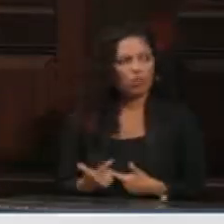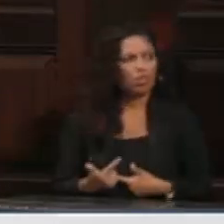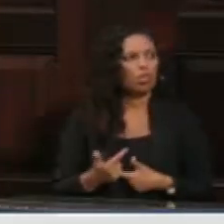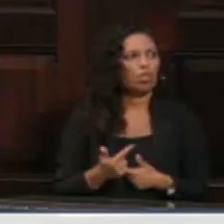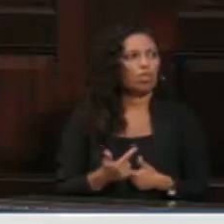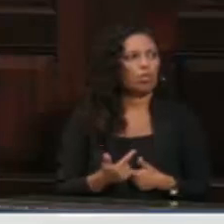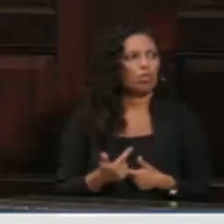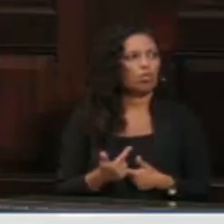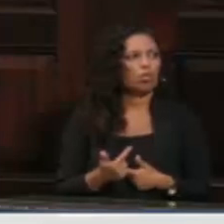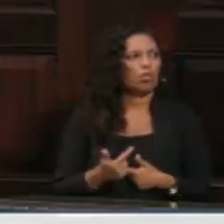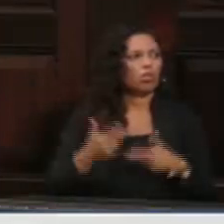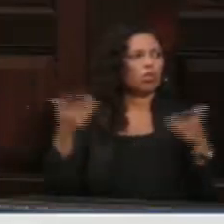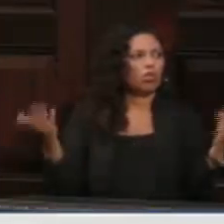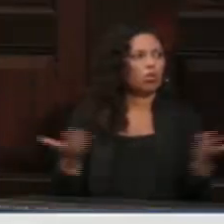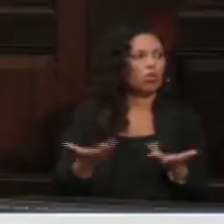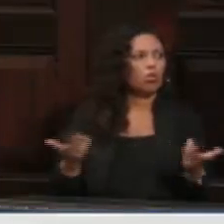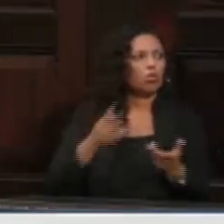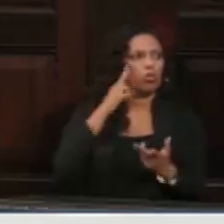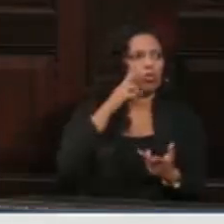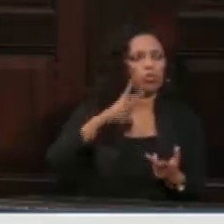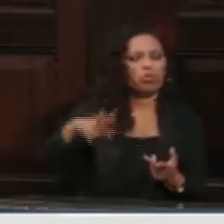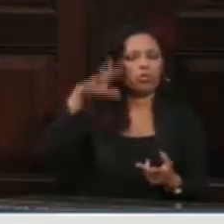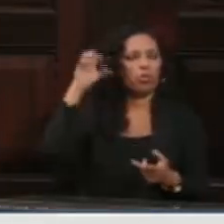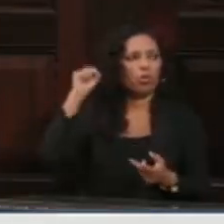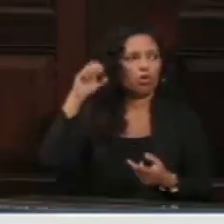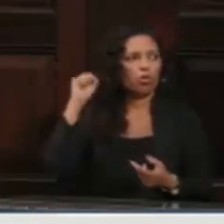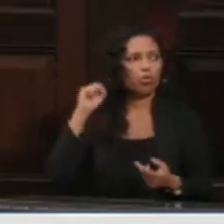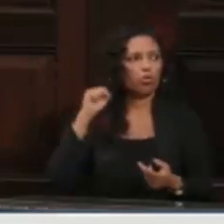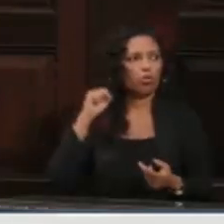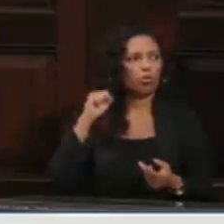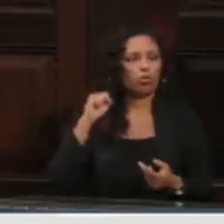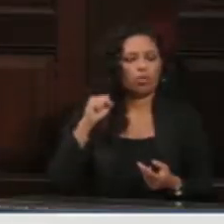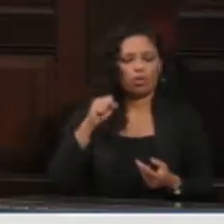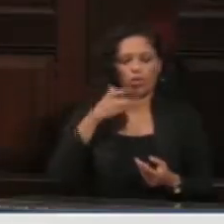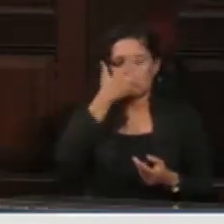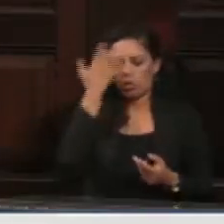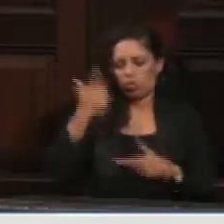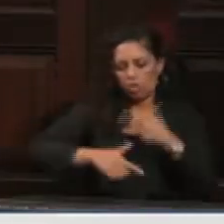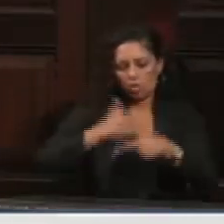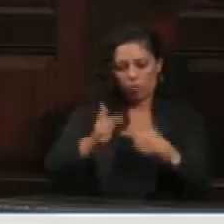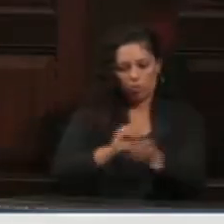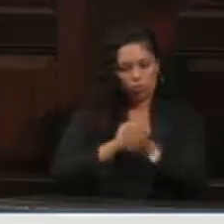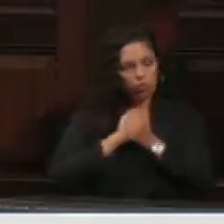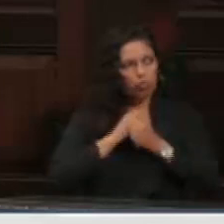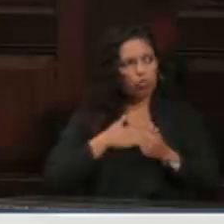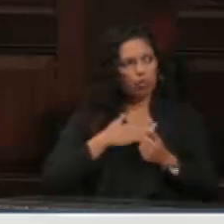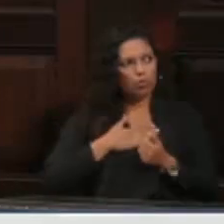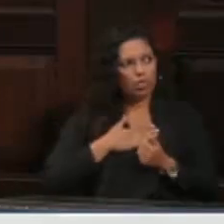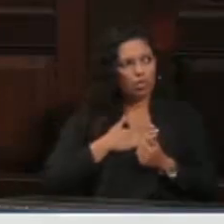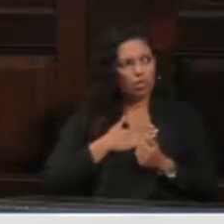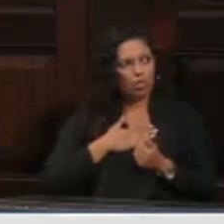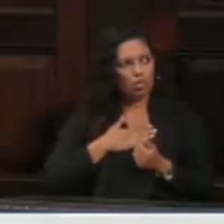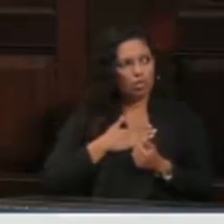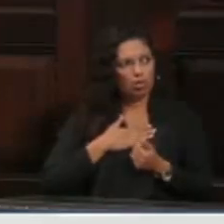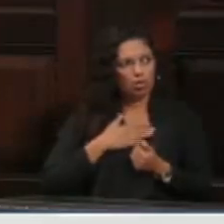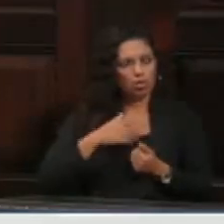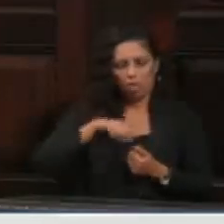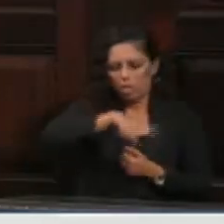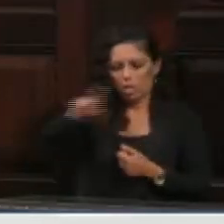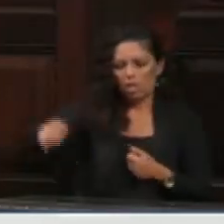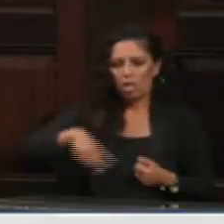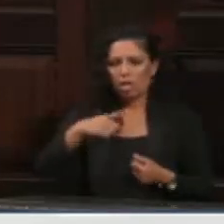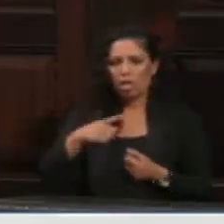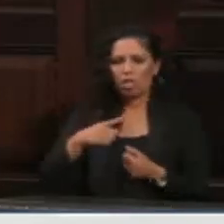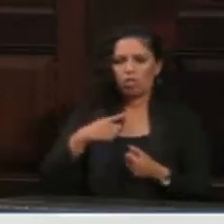gado. Hoje, depoimento de assessores e assessoras do meu gabinete, de que foram tratados como gado,